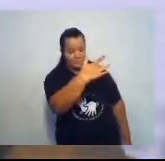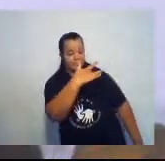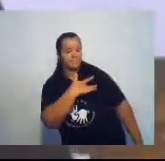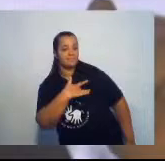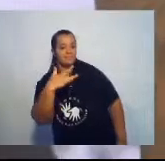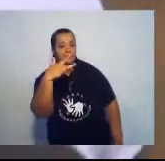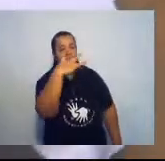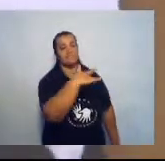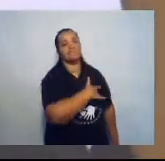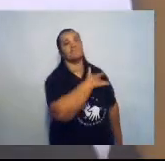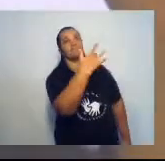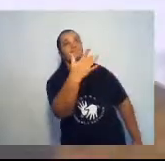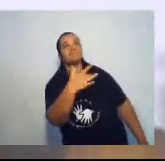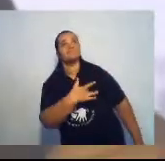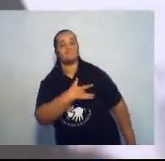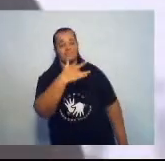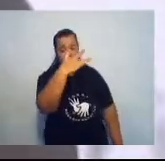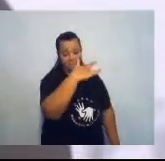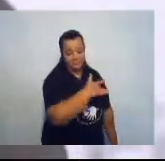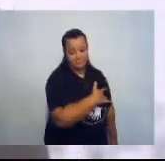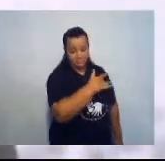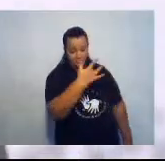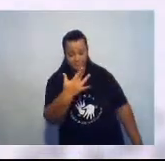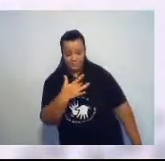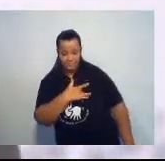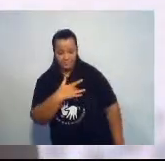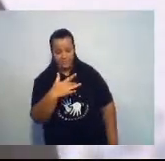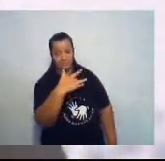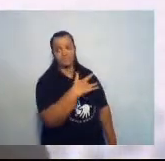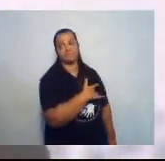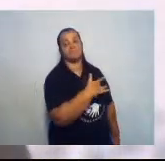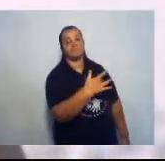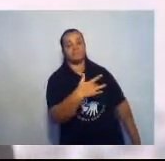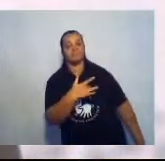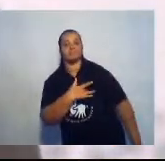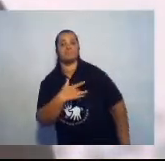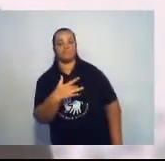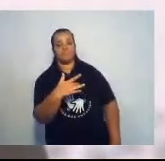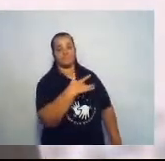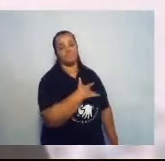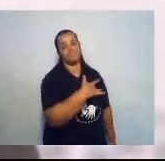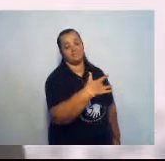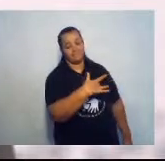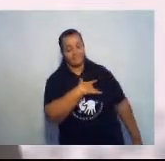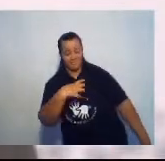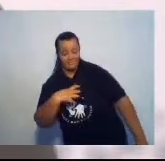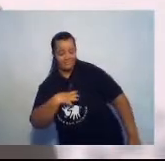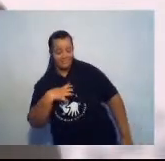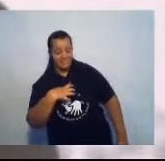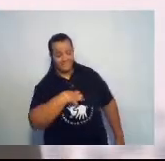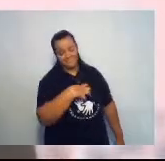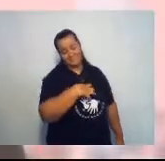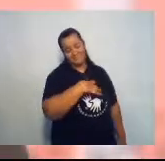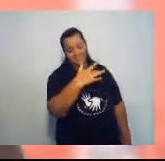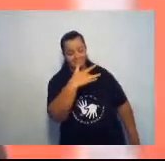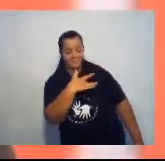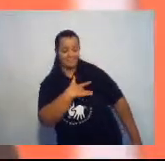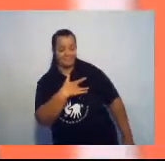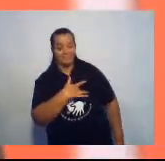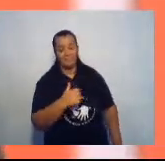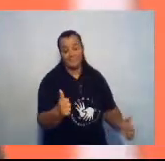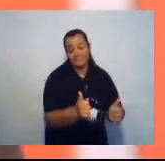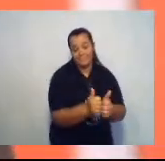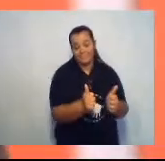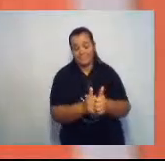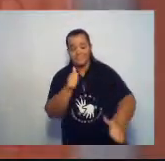apaixonadinha, você me deixou apaixonadinha, você me deixou apaixonadinha, você me deixou.